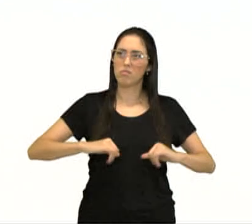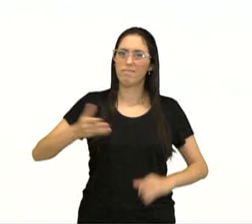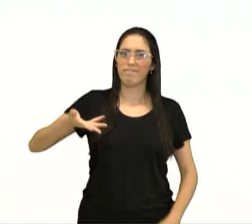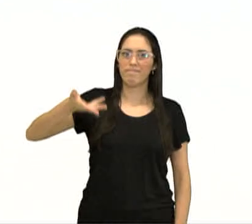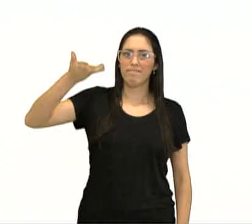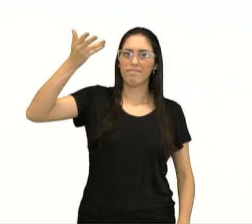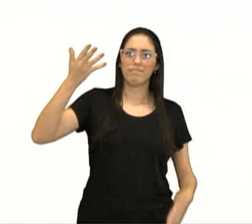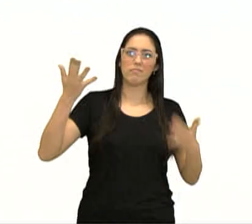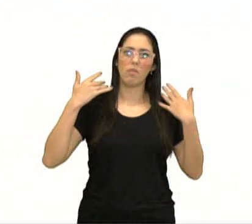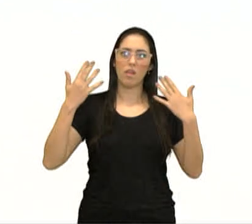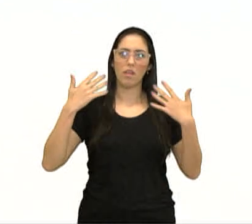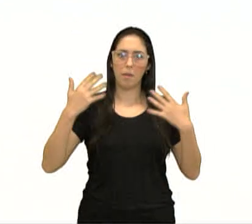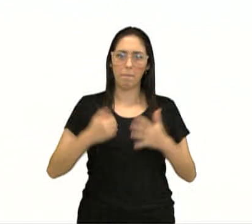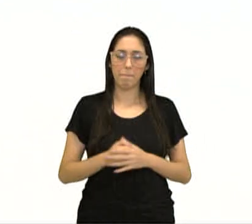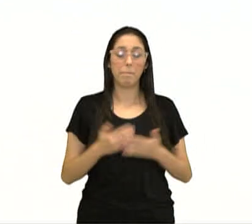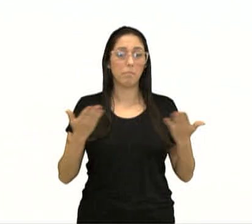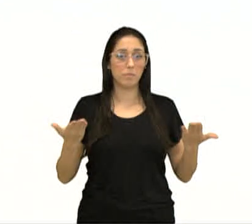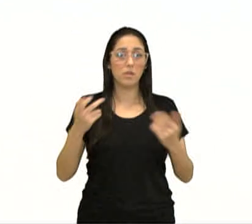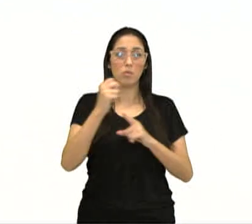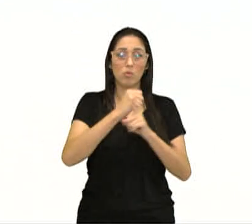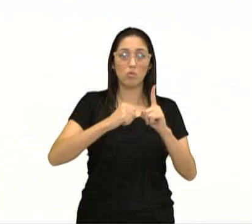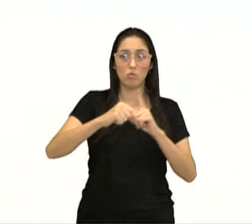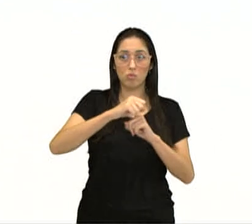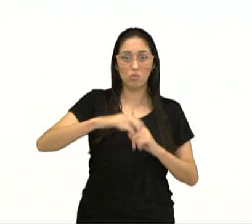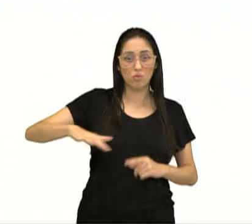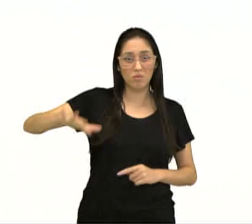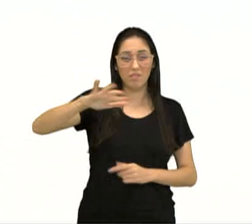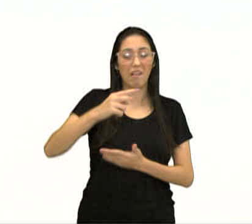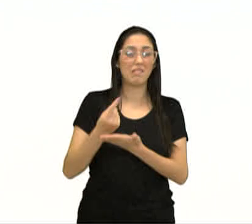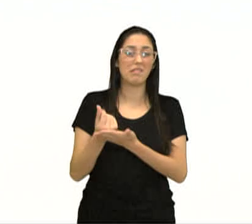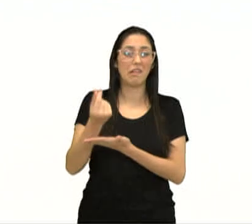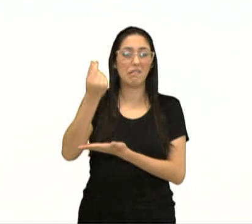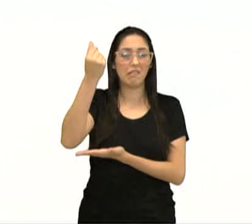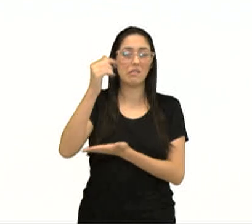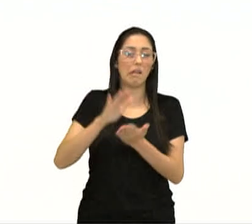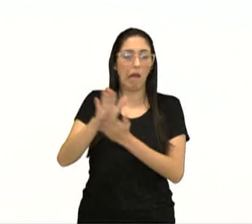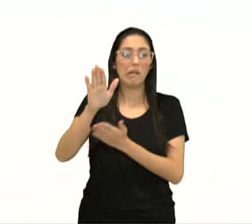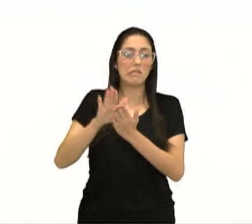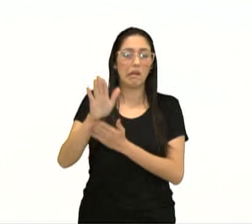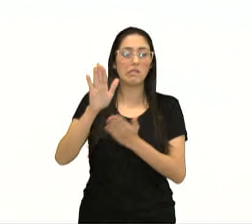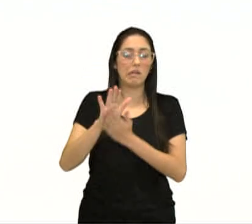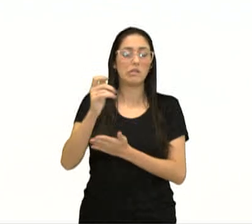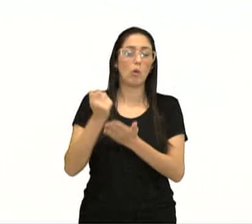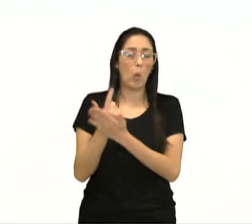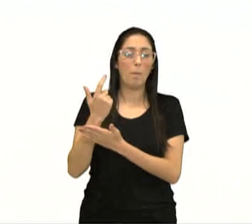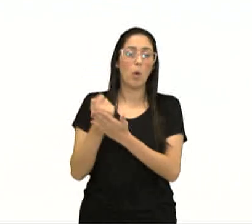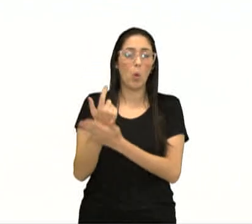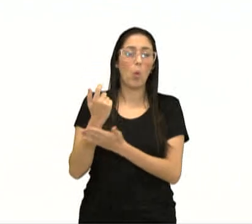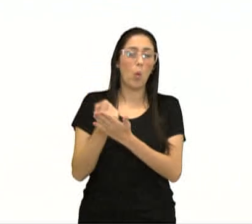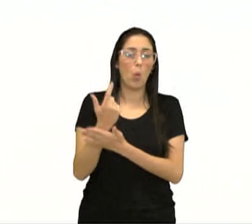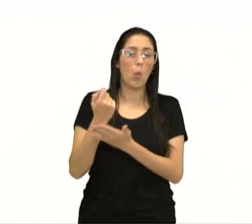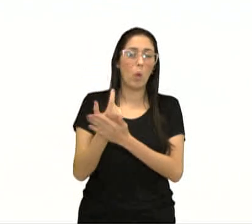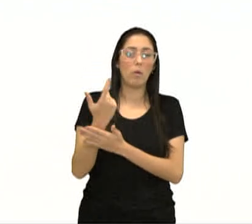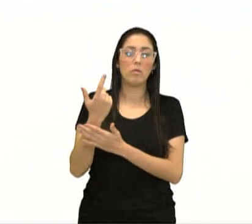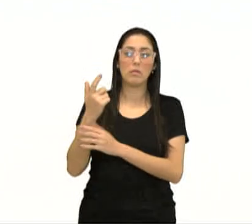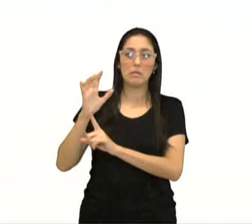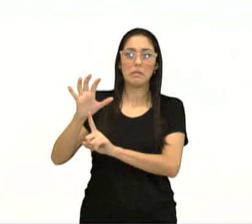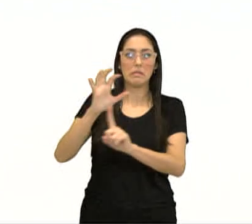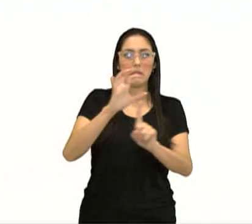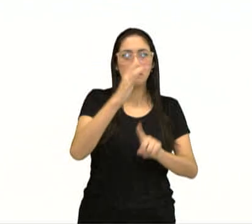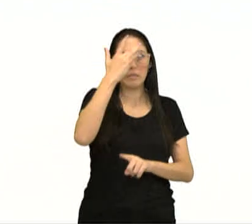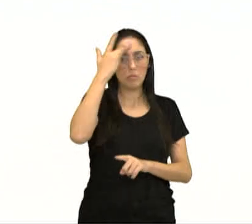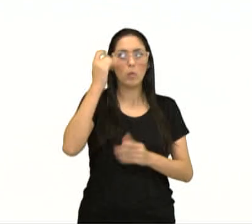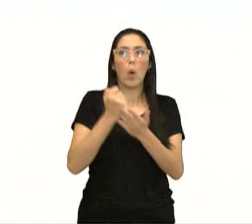temperatura. Então a nossa sociedade capitalista, consumista, aonde o consumismo incentiva as pessoas a